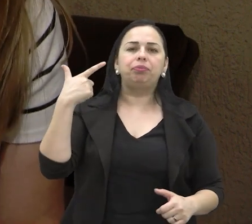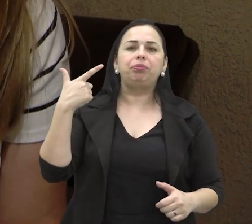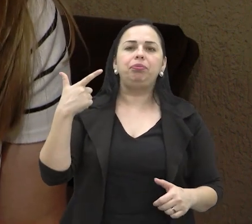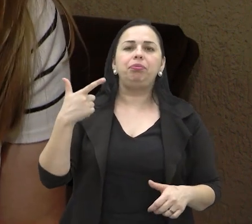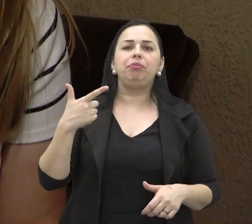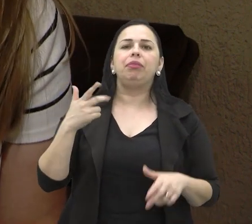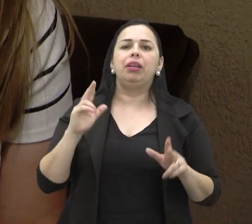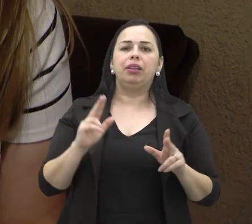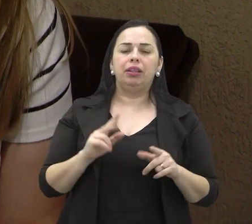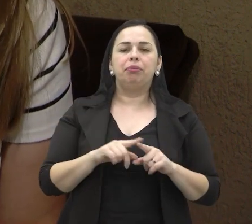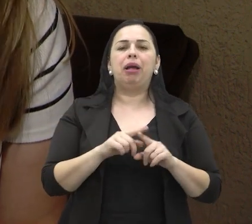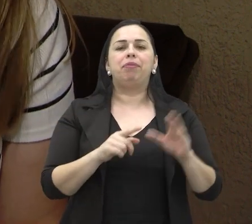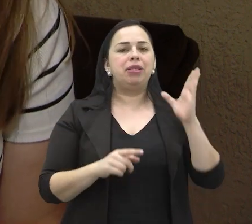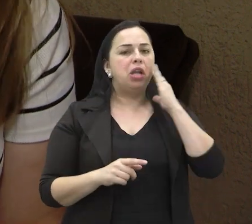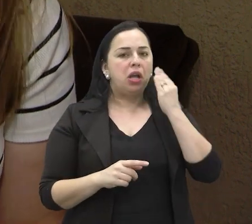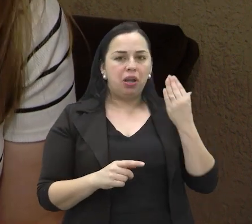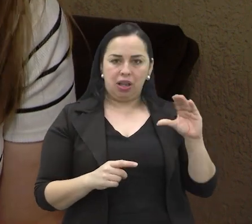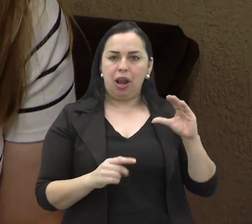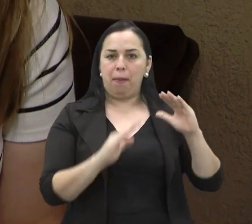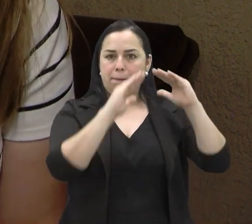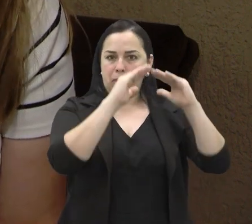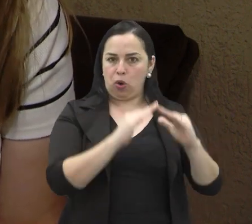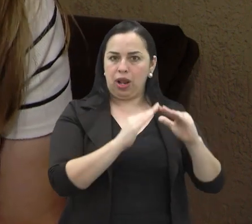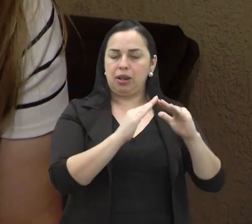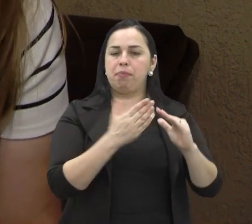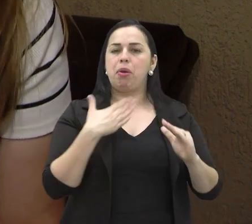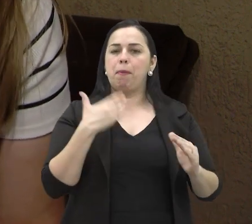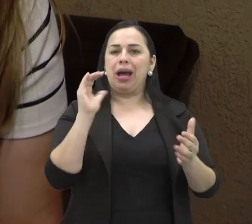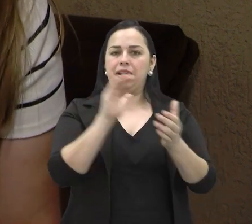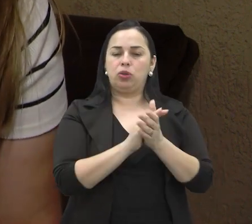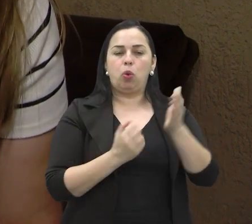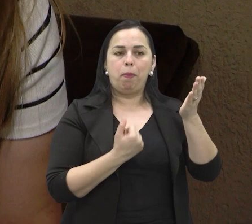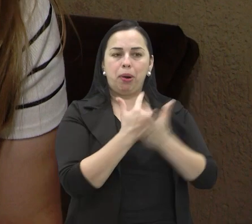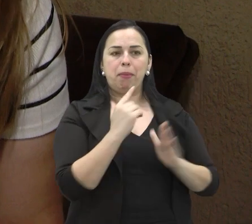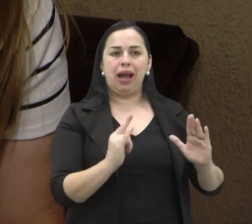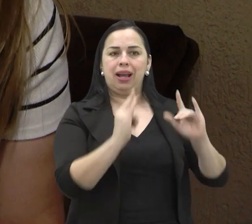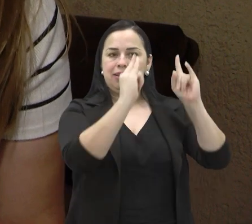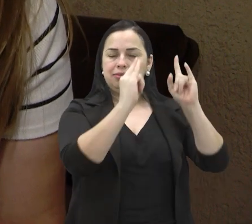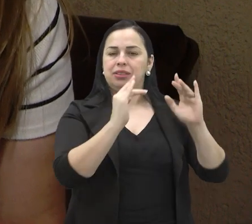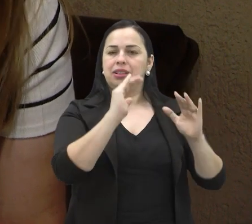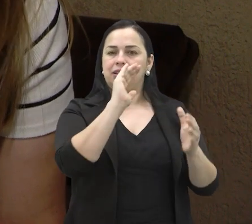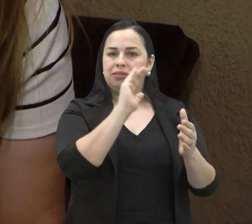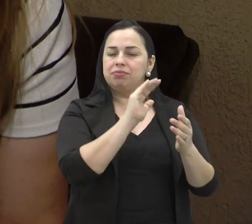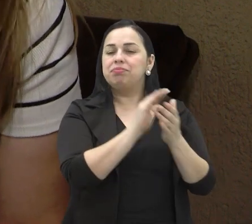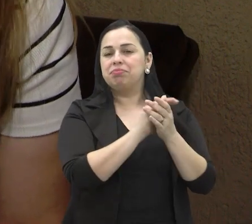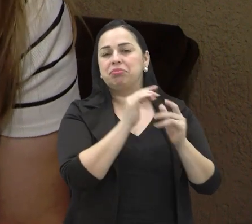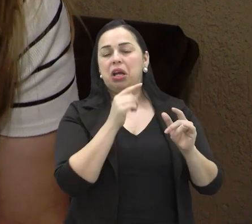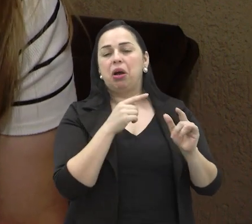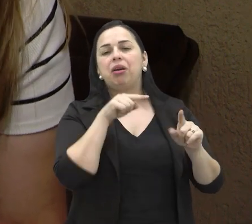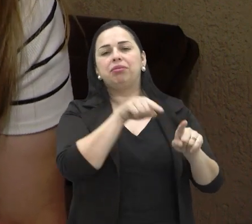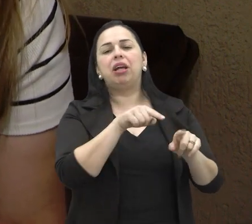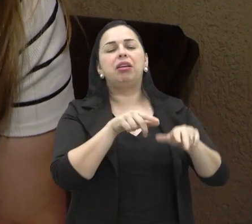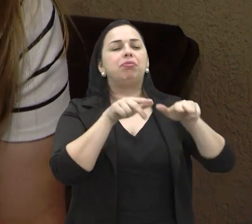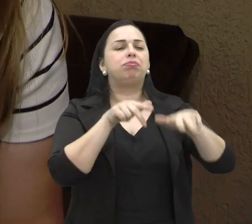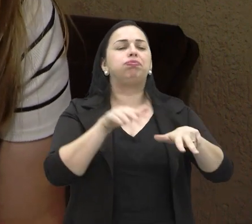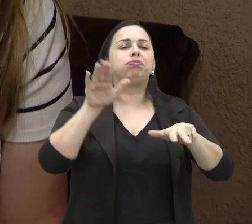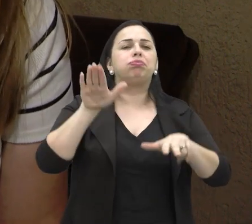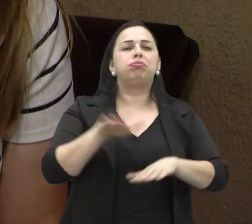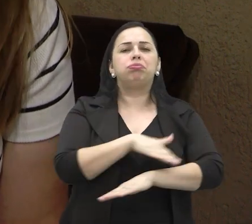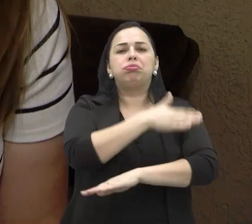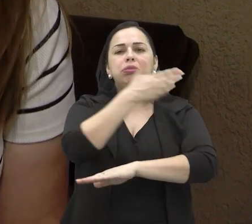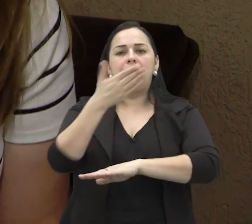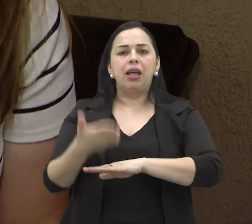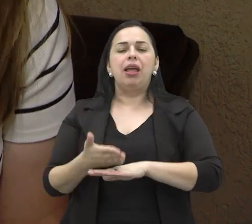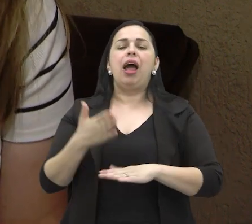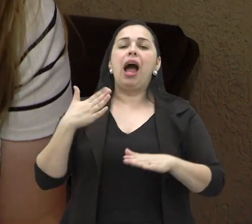sol, eu ficava mais em Caraguá do que aqui. Meu marido comprou um apartamento lá e a gente ficava lá direto.